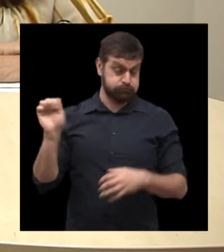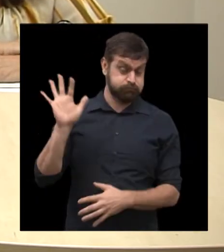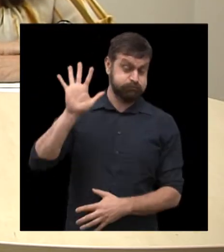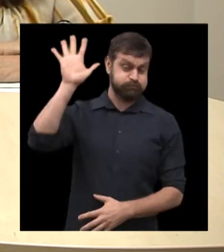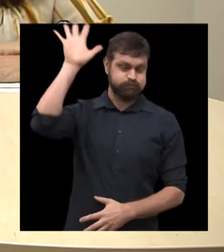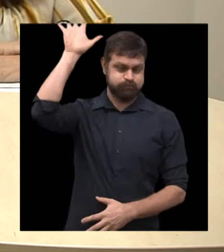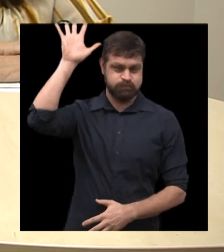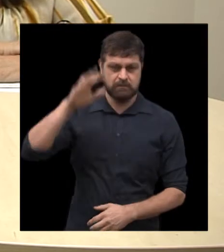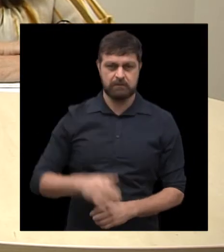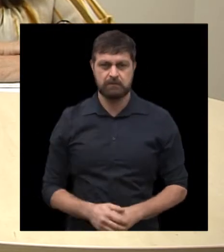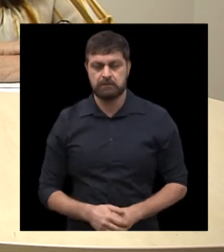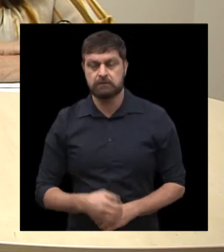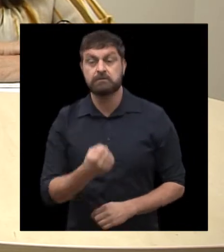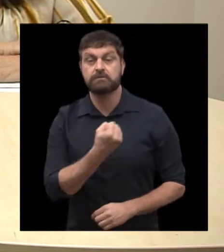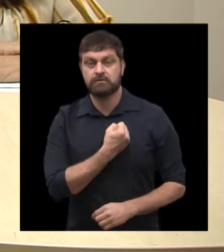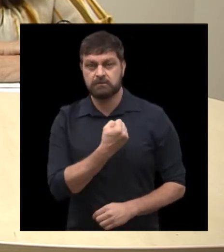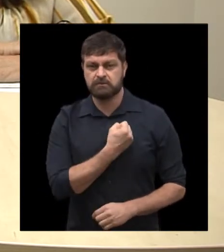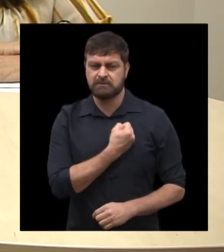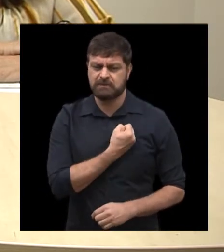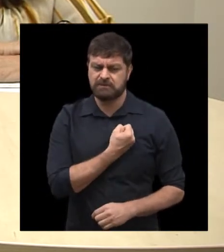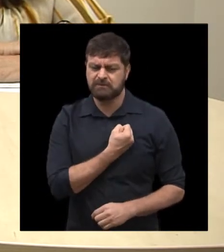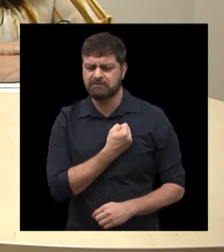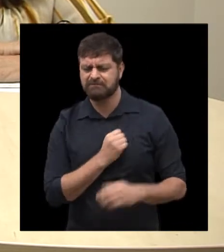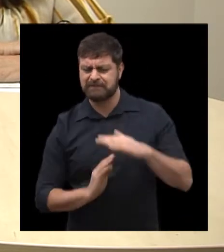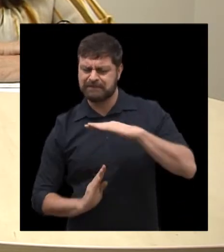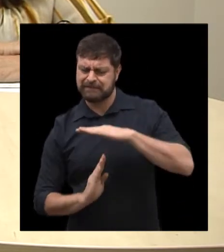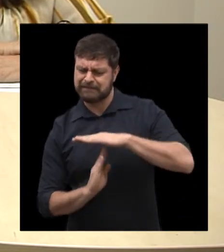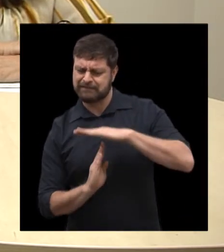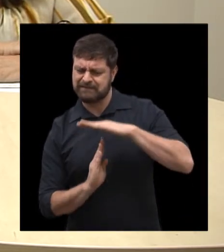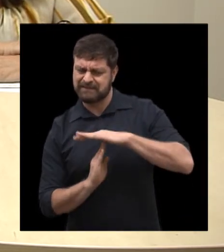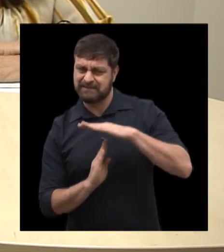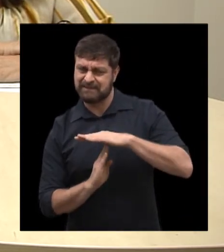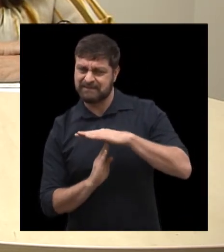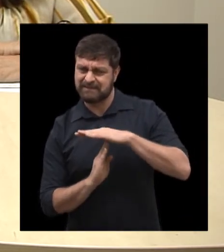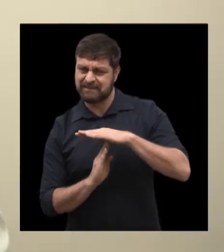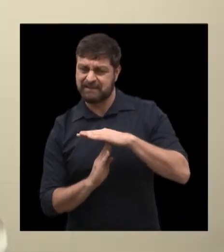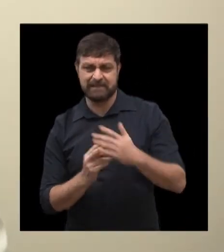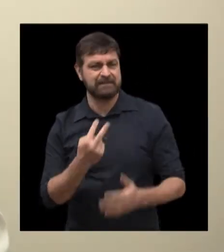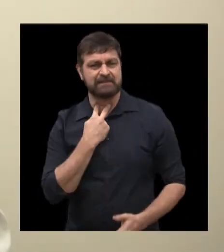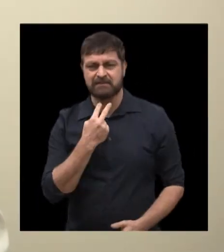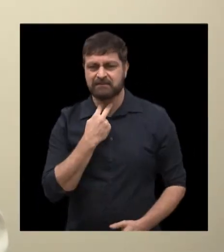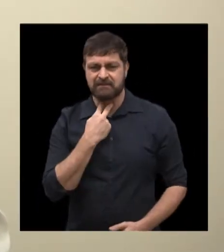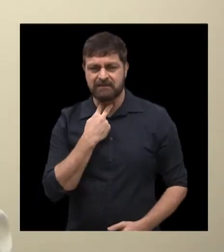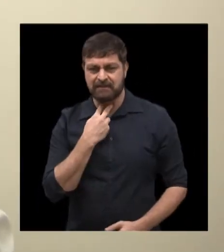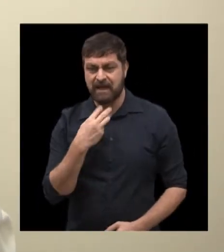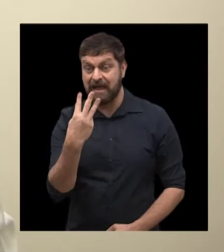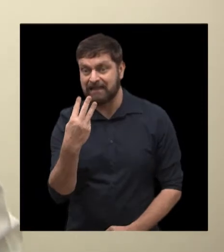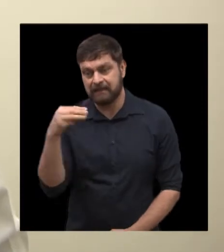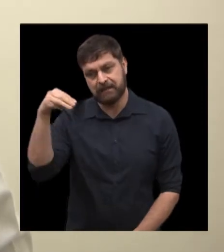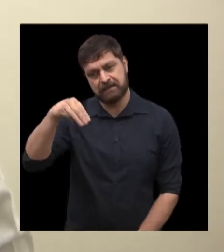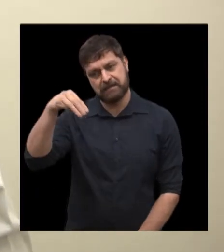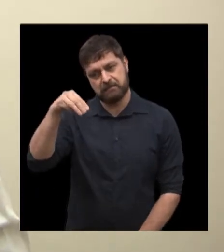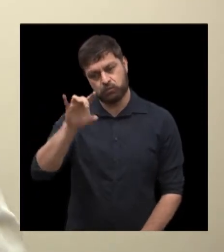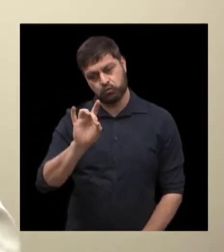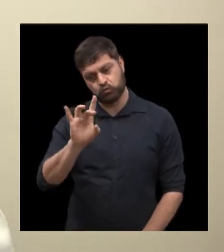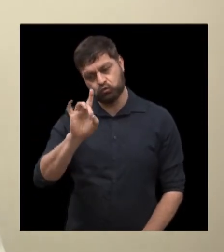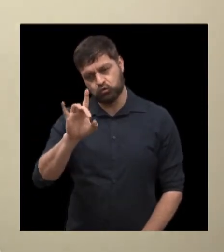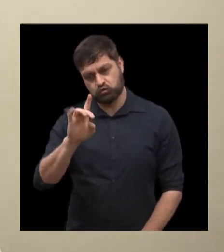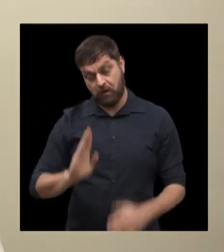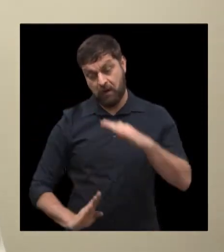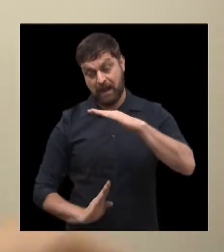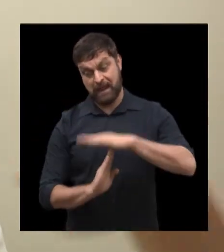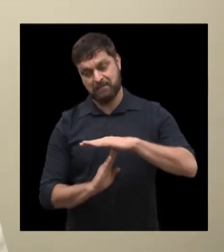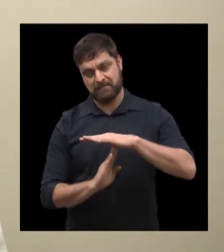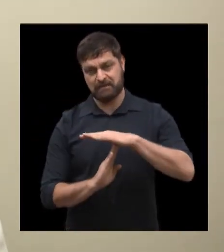seria algo em torno de, o limiar de segurança, menos do que 3 minutos, 8